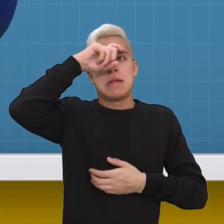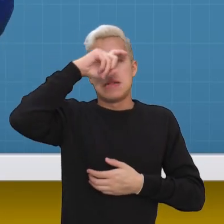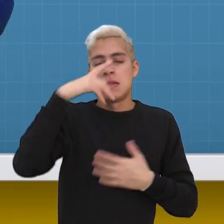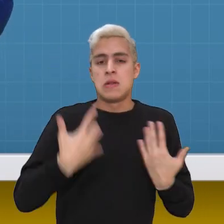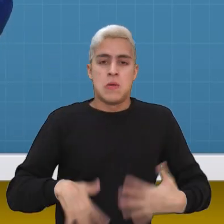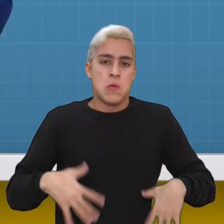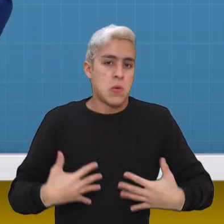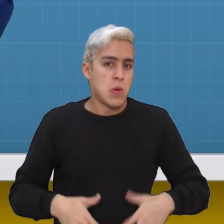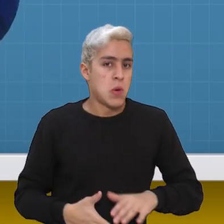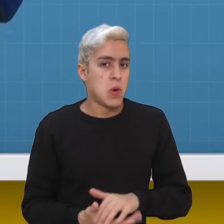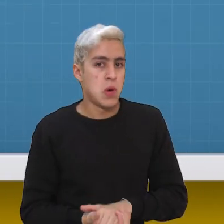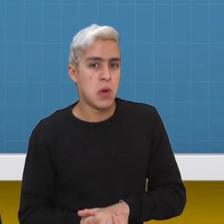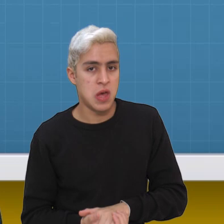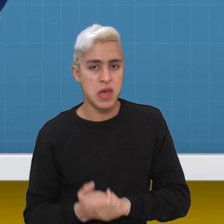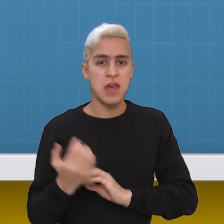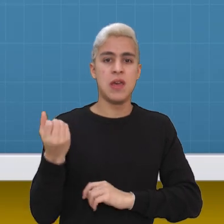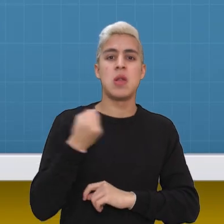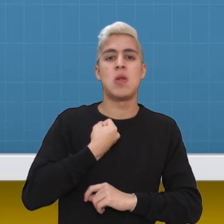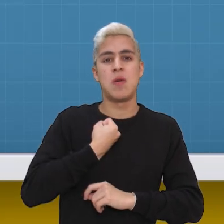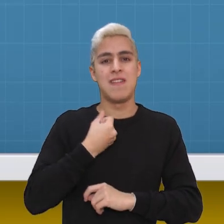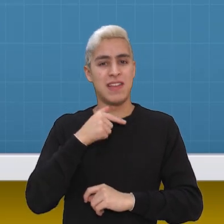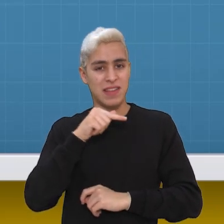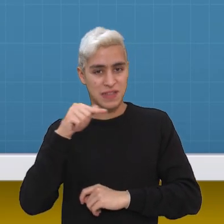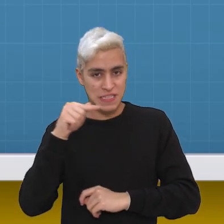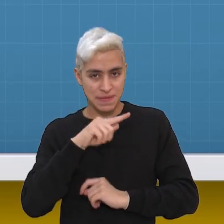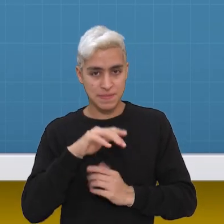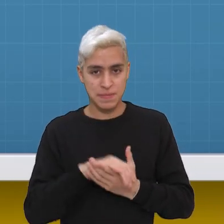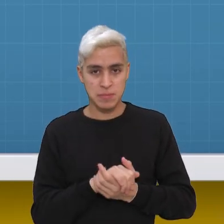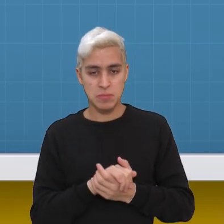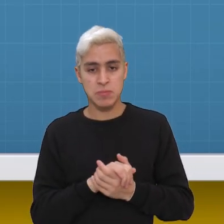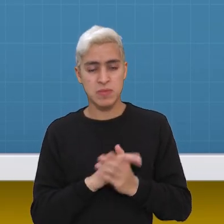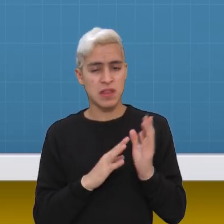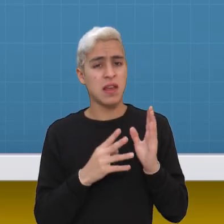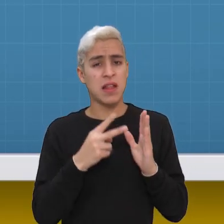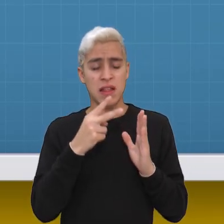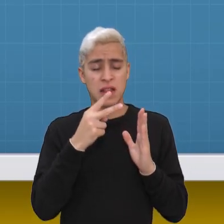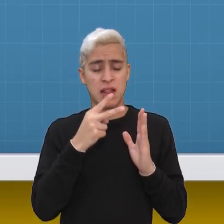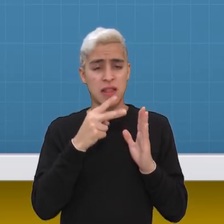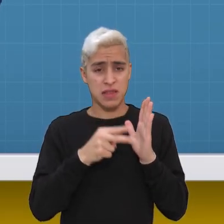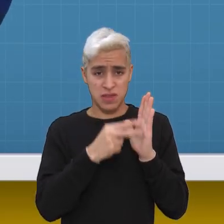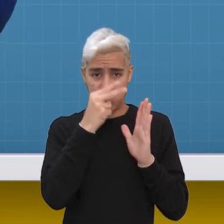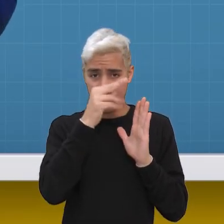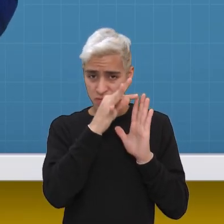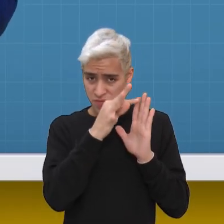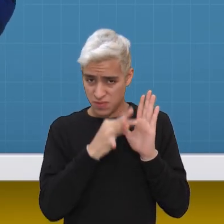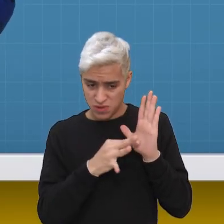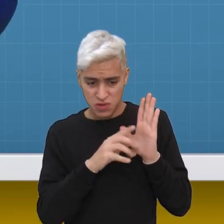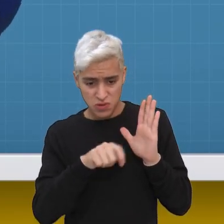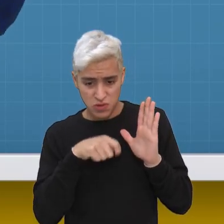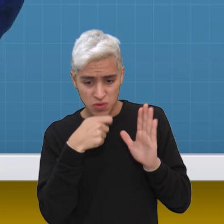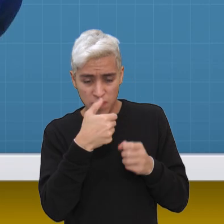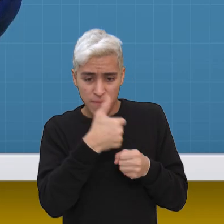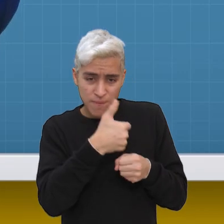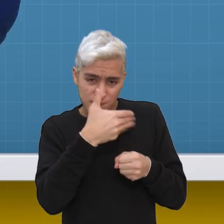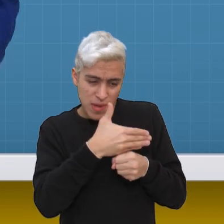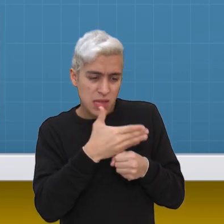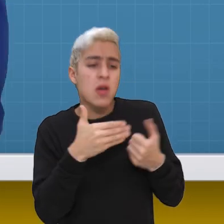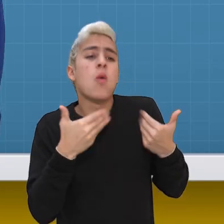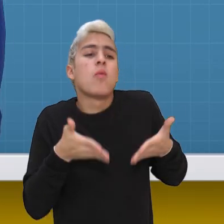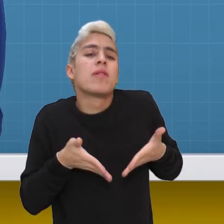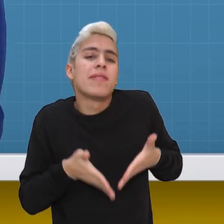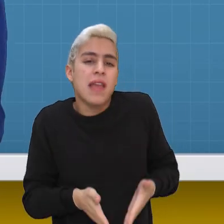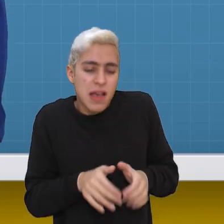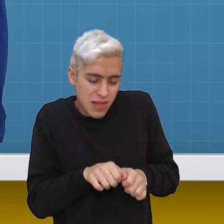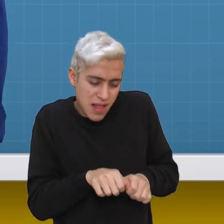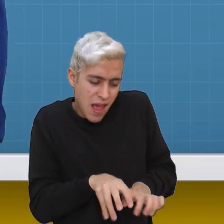Difícil, né? Número 7. No segundo texto, sobre a batatinha quando